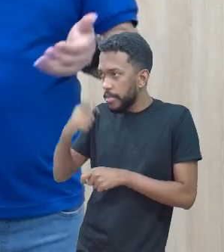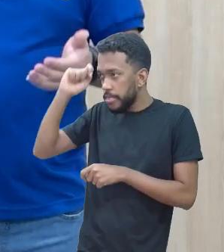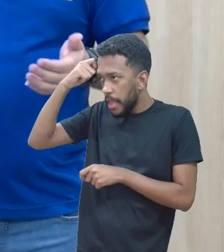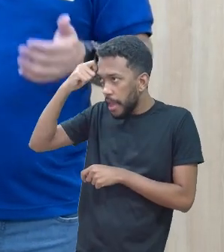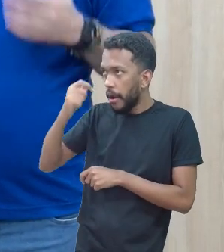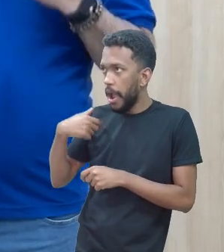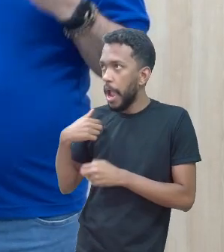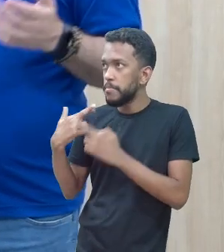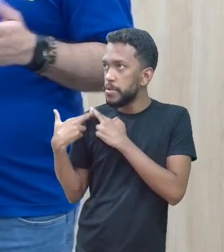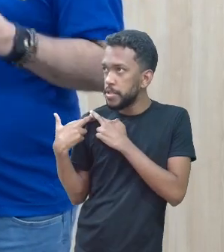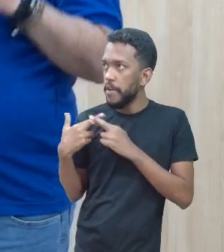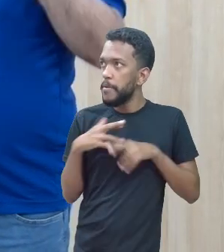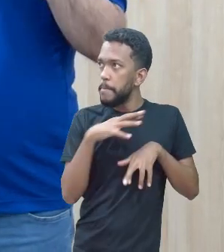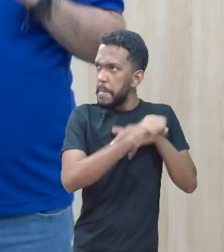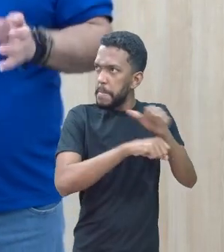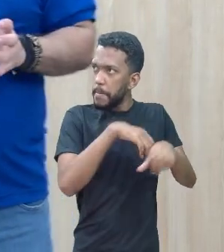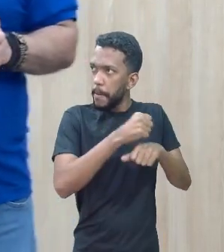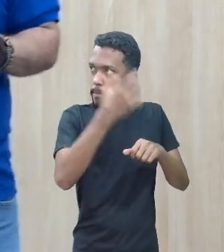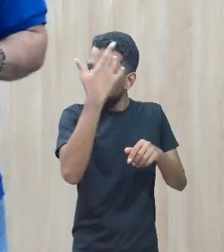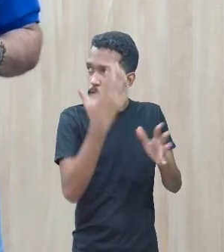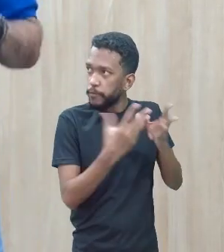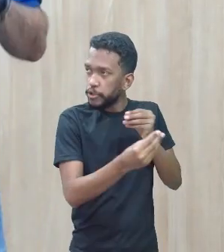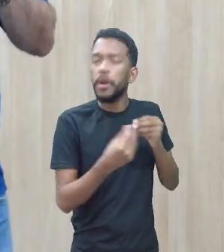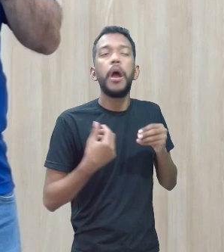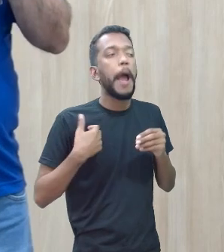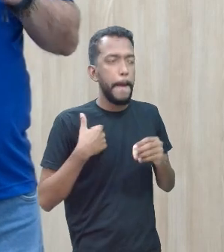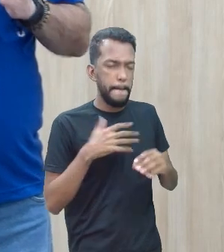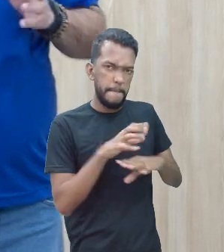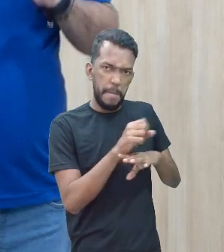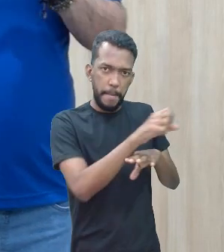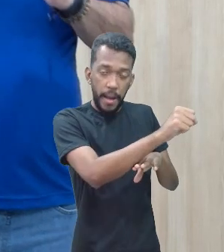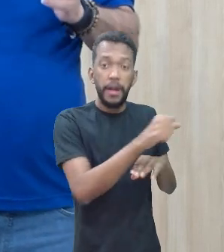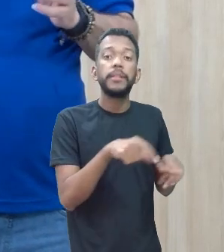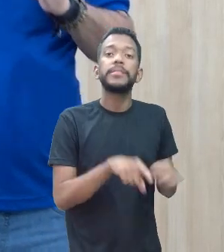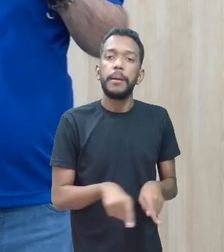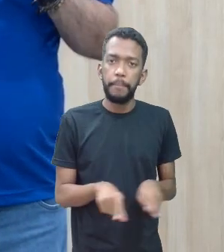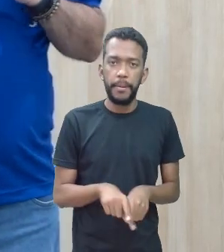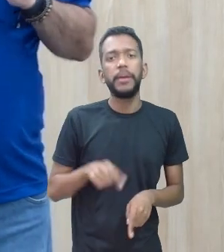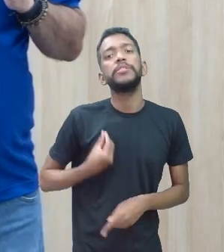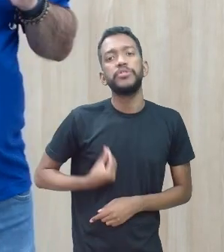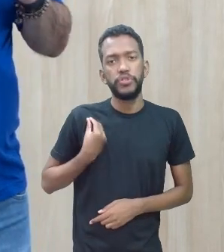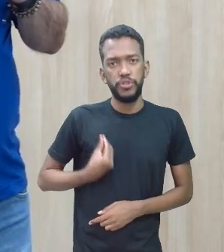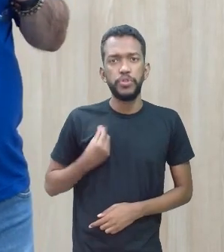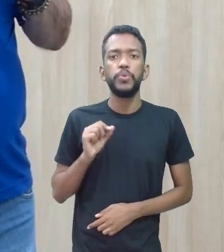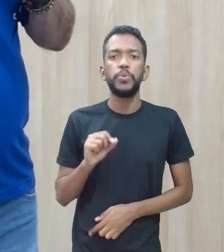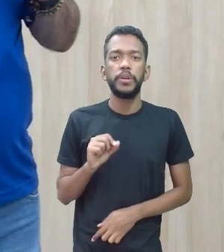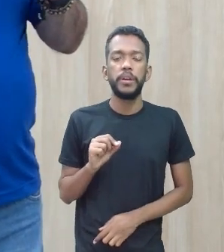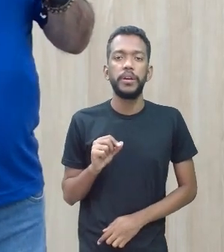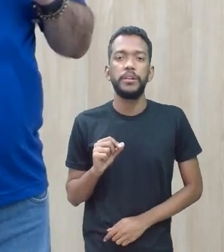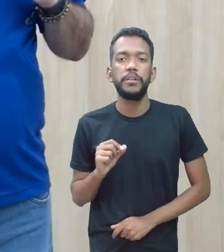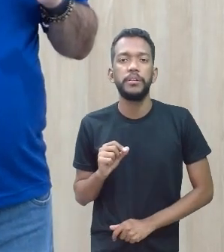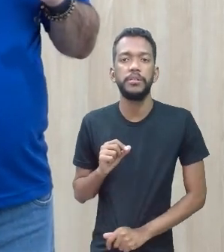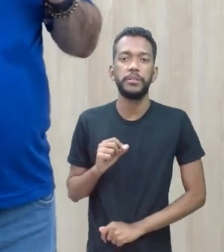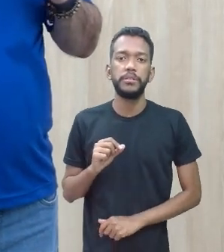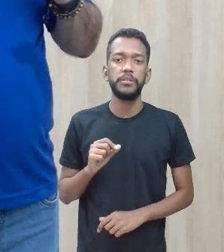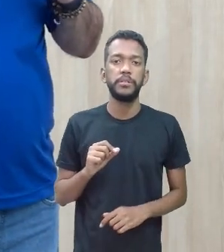dos engenhos. Então, por que a gente fala isso? Para apontar que também existia, né,